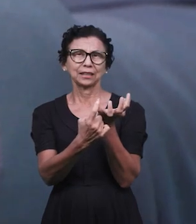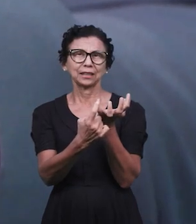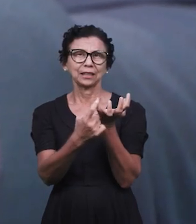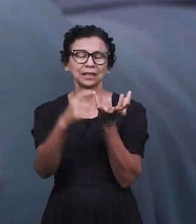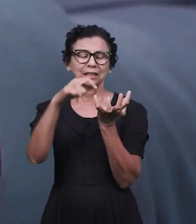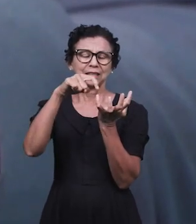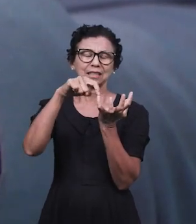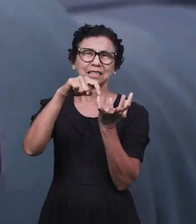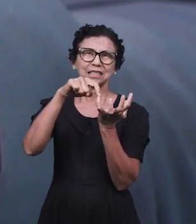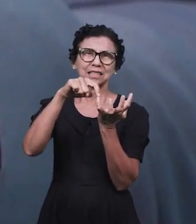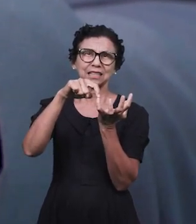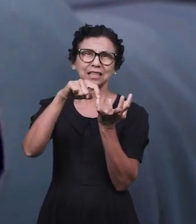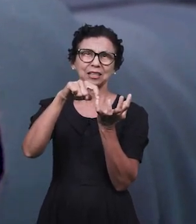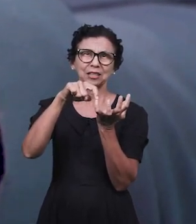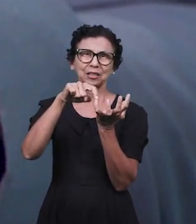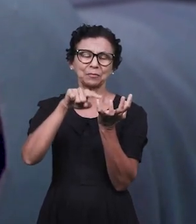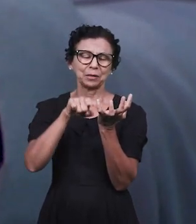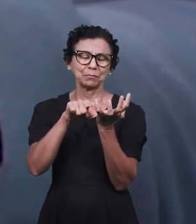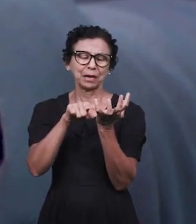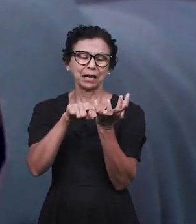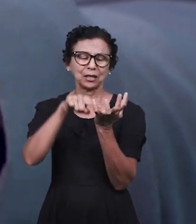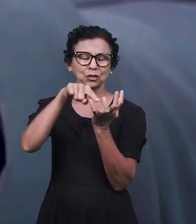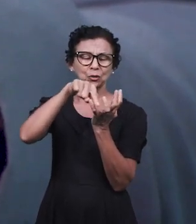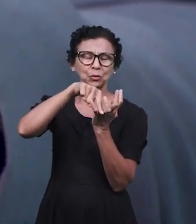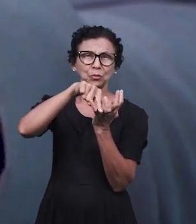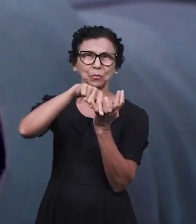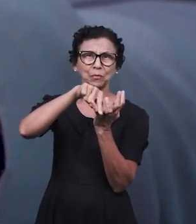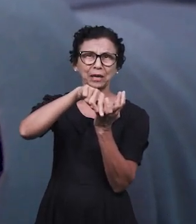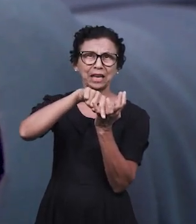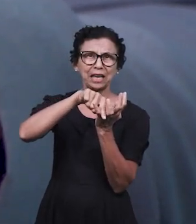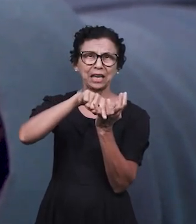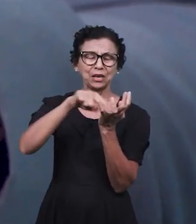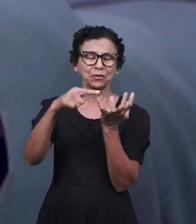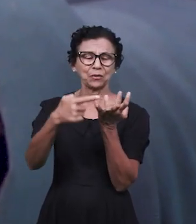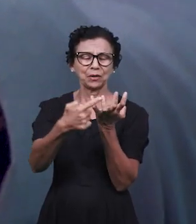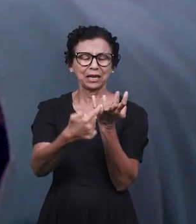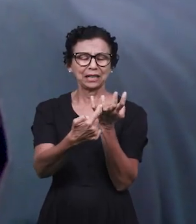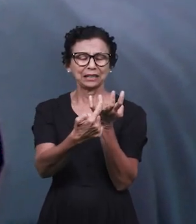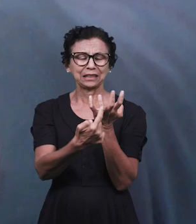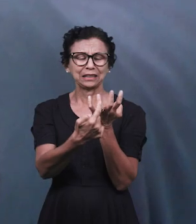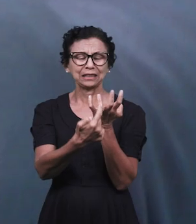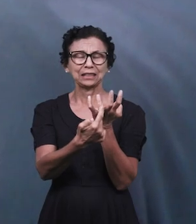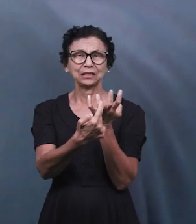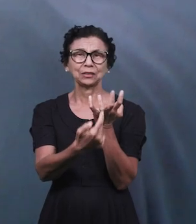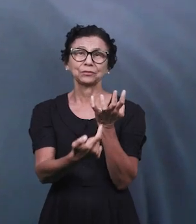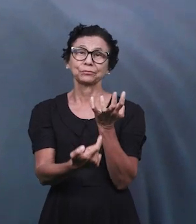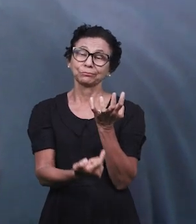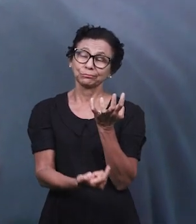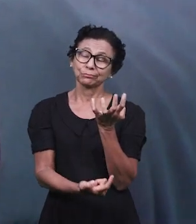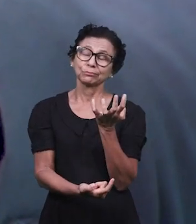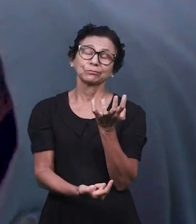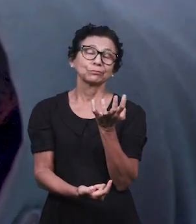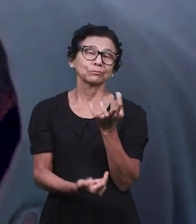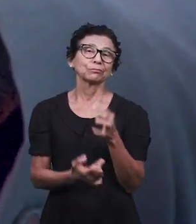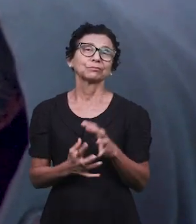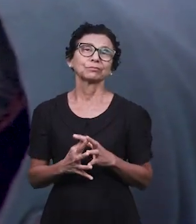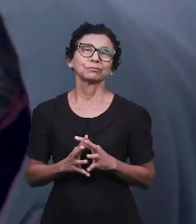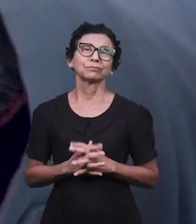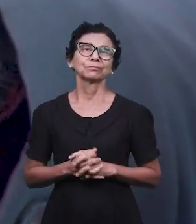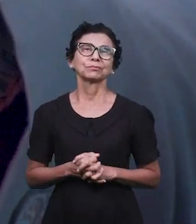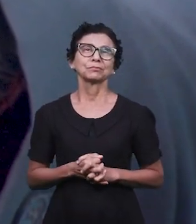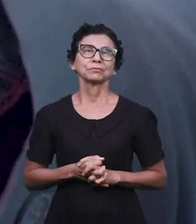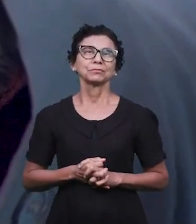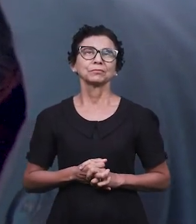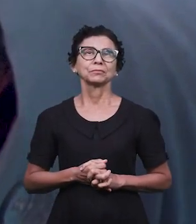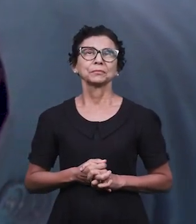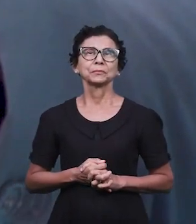aqui na frente, em cima, embaixo, pelo lado da língua, pelo lado de fora. Então, são